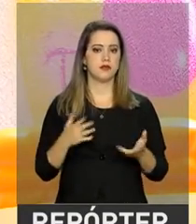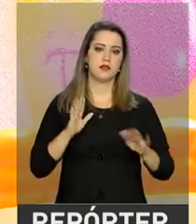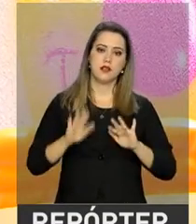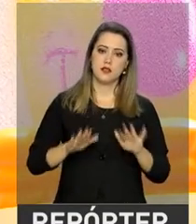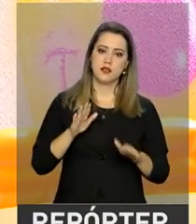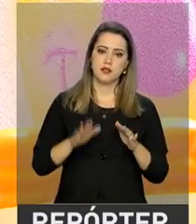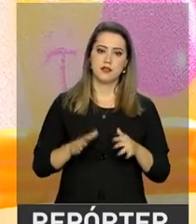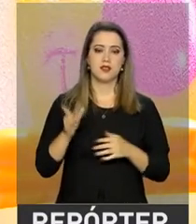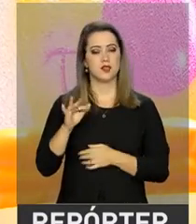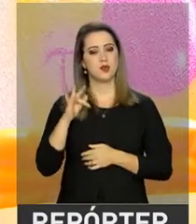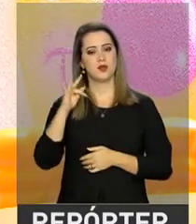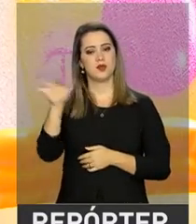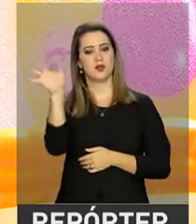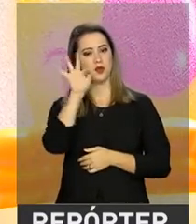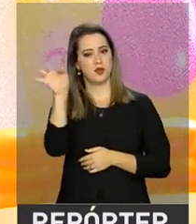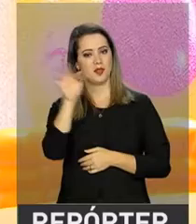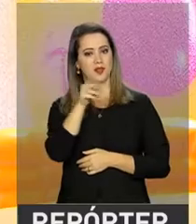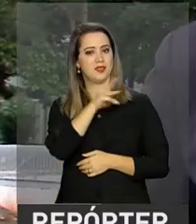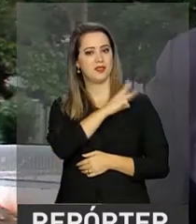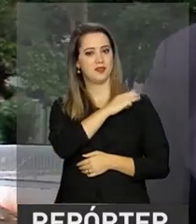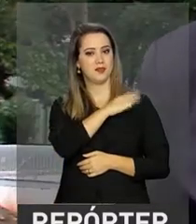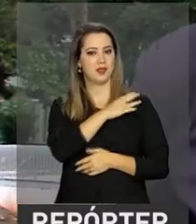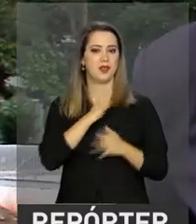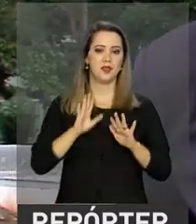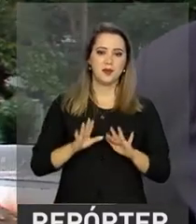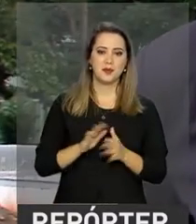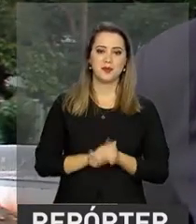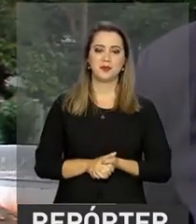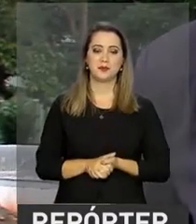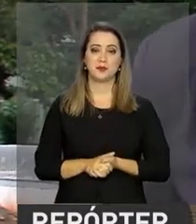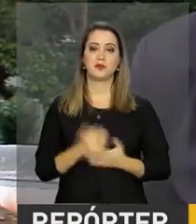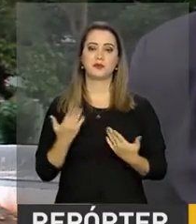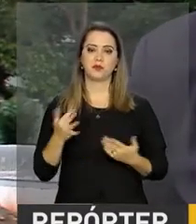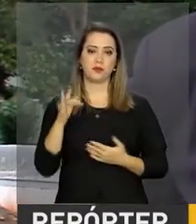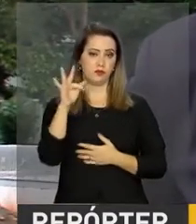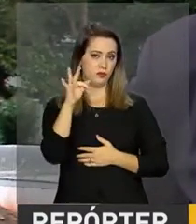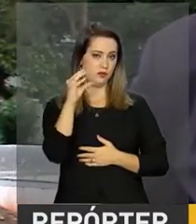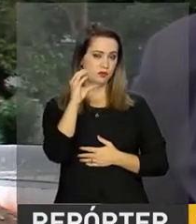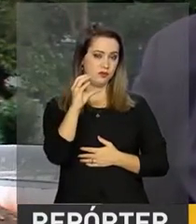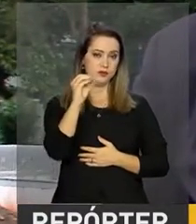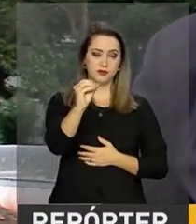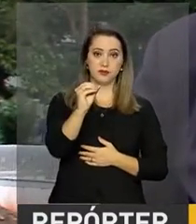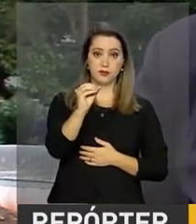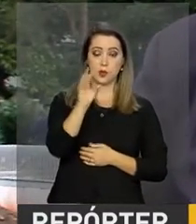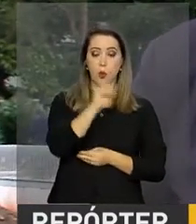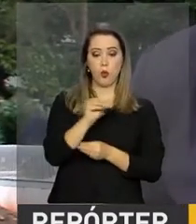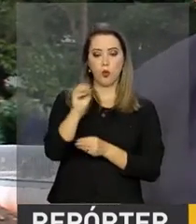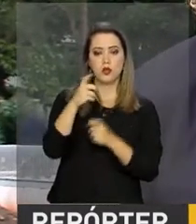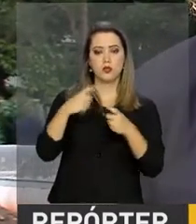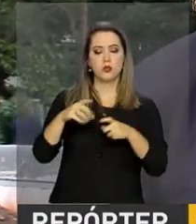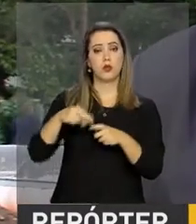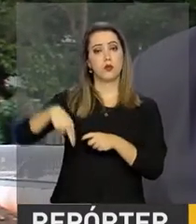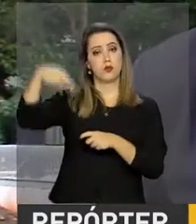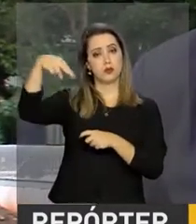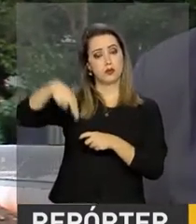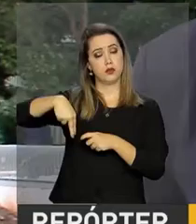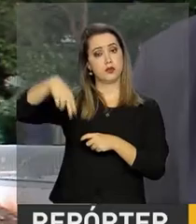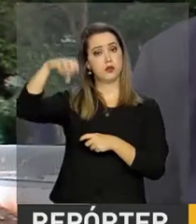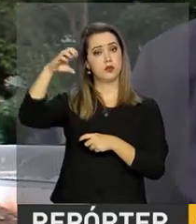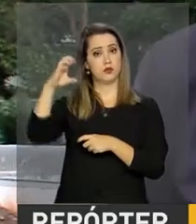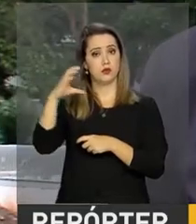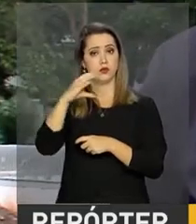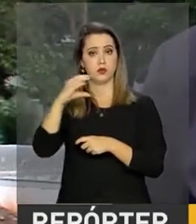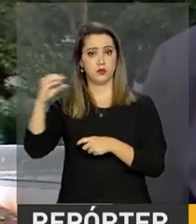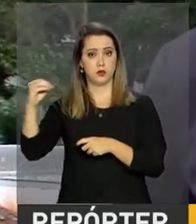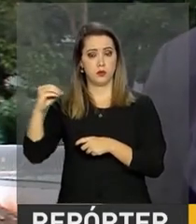montar uma faculdade ensino médio o fundo constitucional de financiamento atende as regiões norte nordeste e